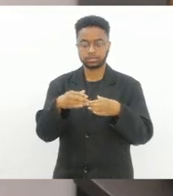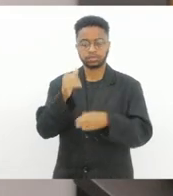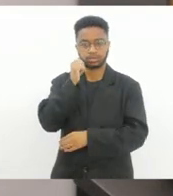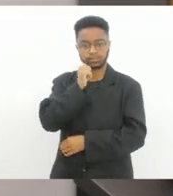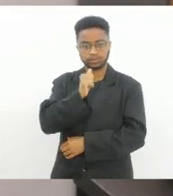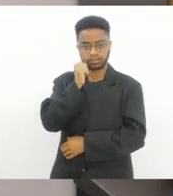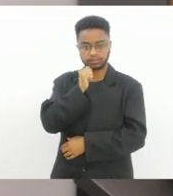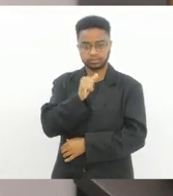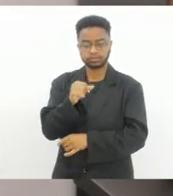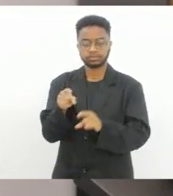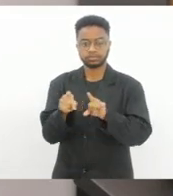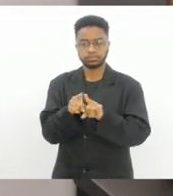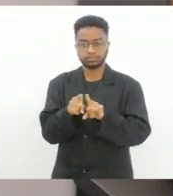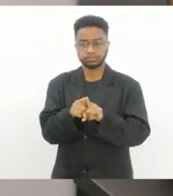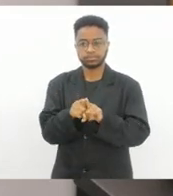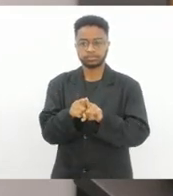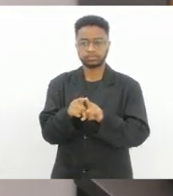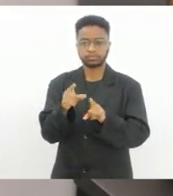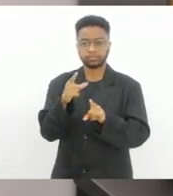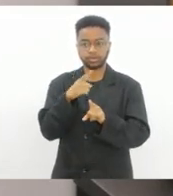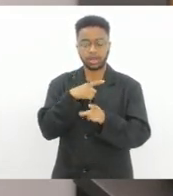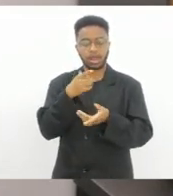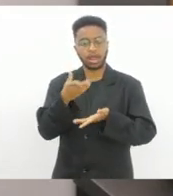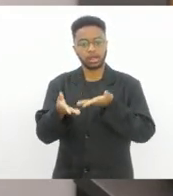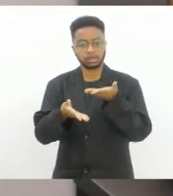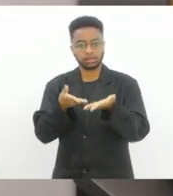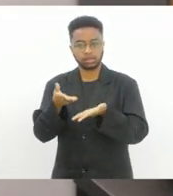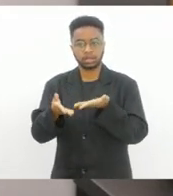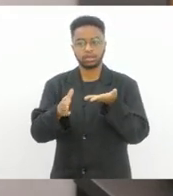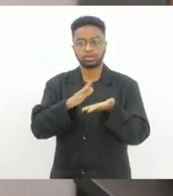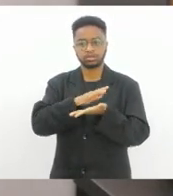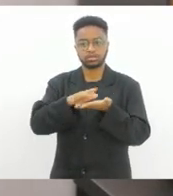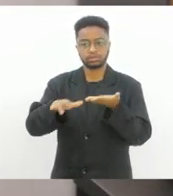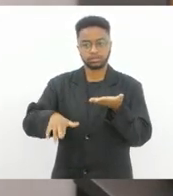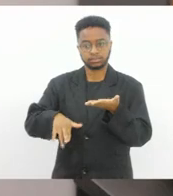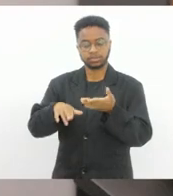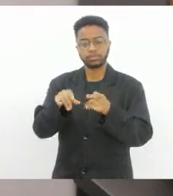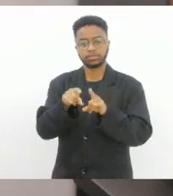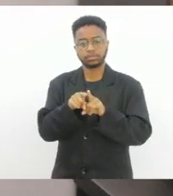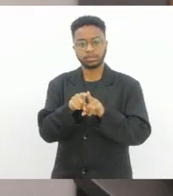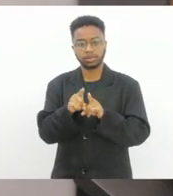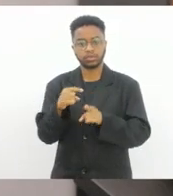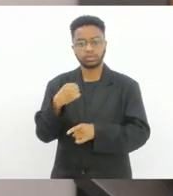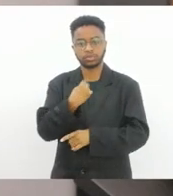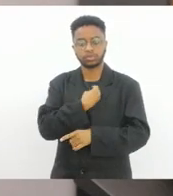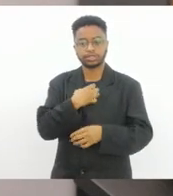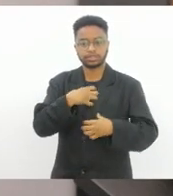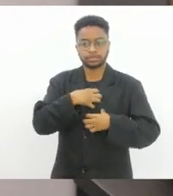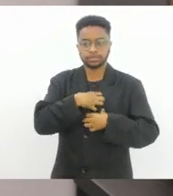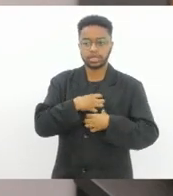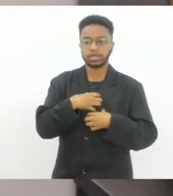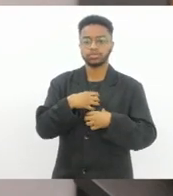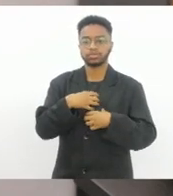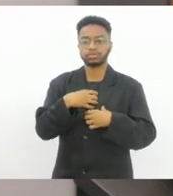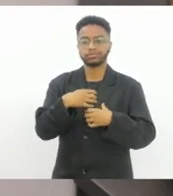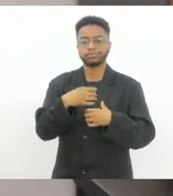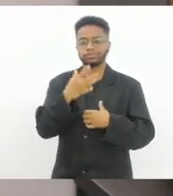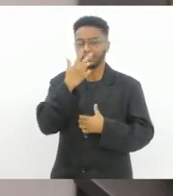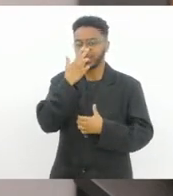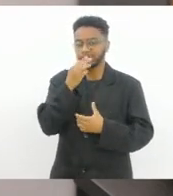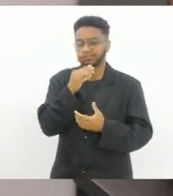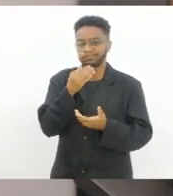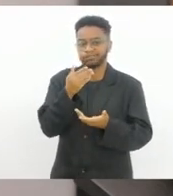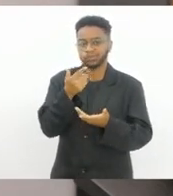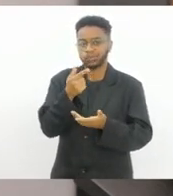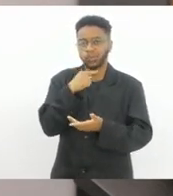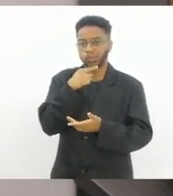Mulher, e também temos bastante atendimentos, né, e que a gente se sente impotente diante da